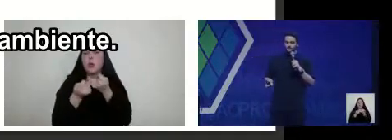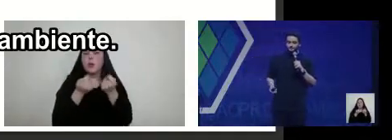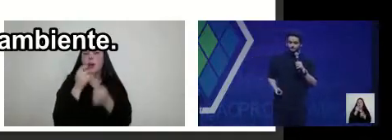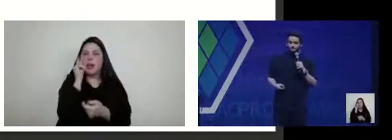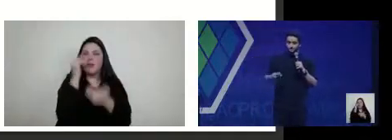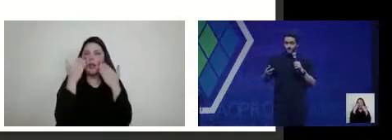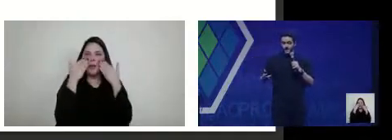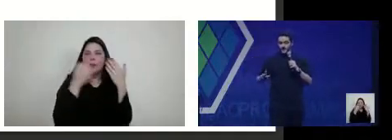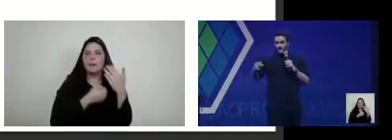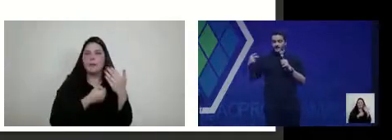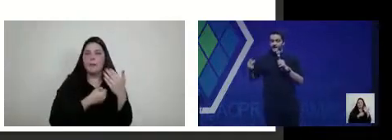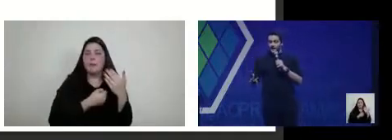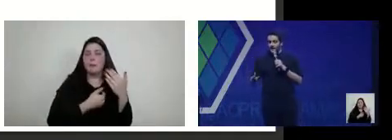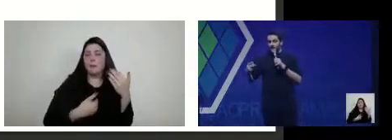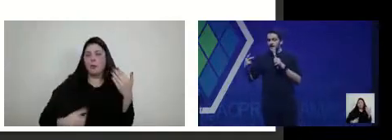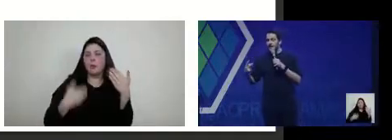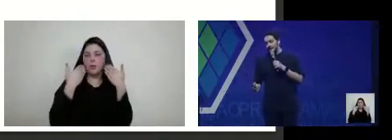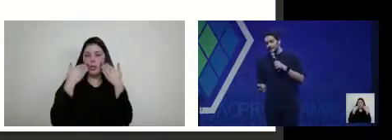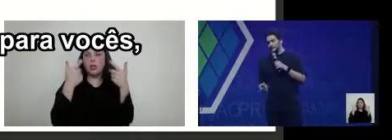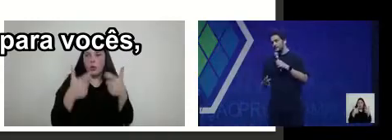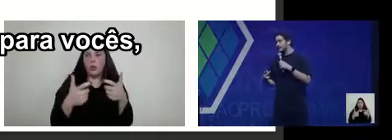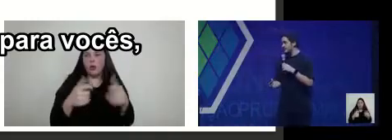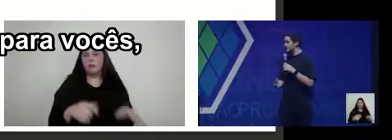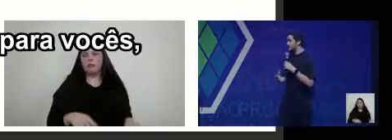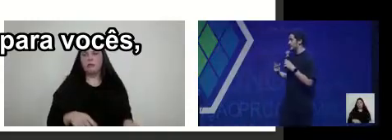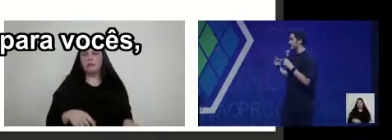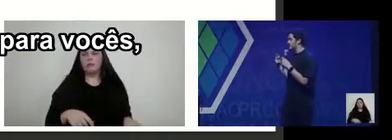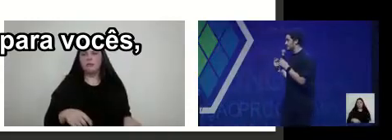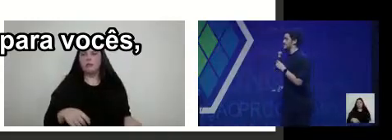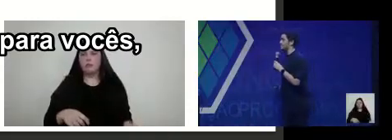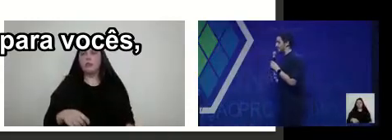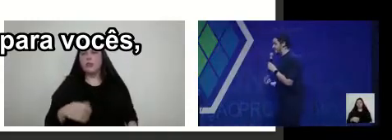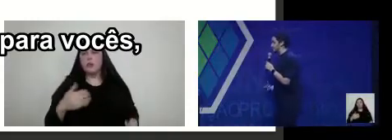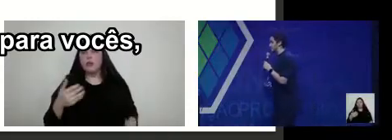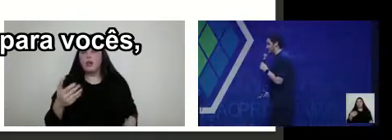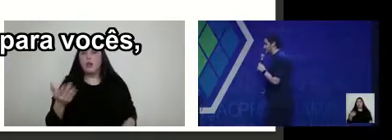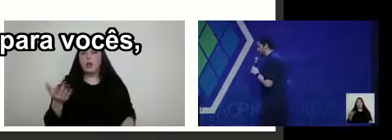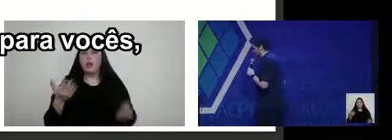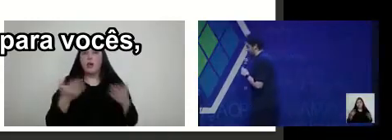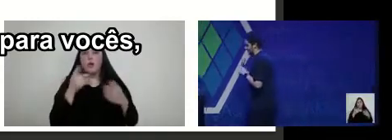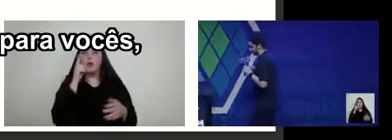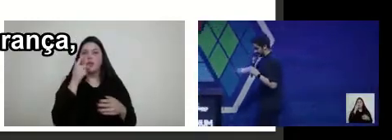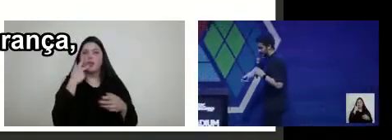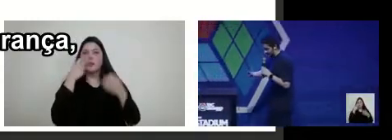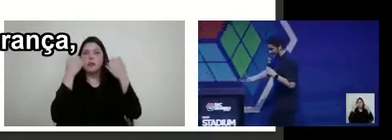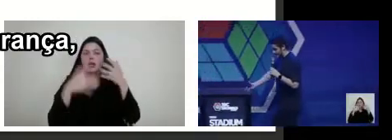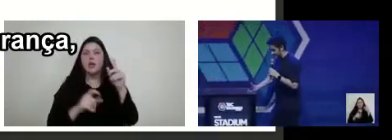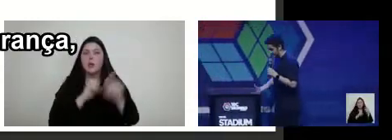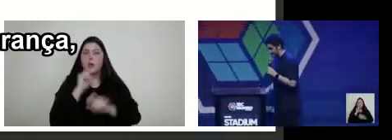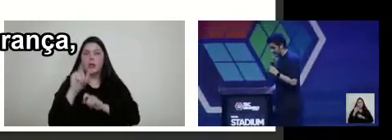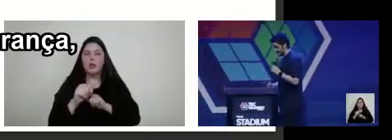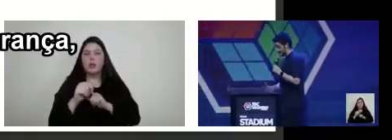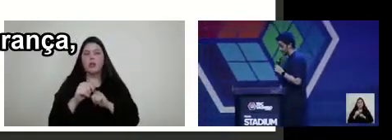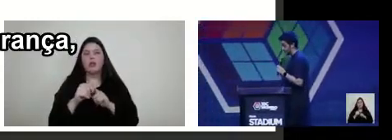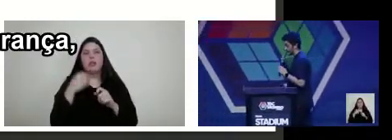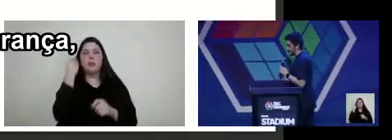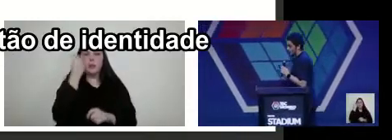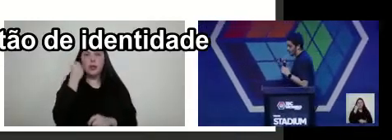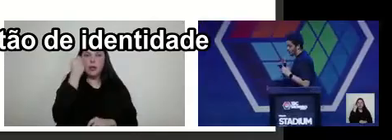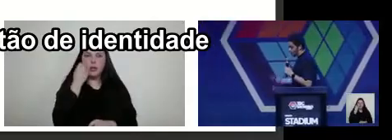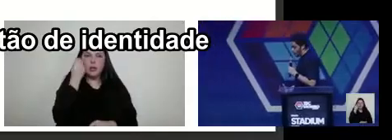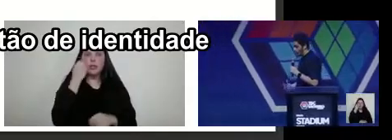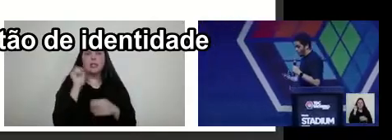seu ambiente. QM e Identity. Gente, eu não consigo mensurar para vocês, tendo experiências em